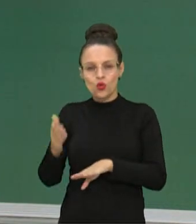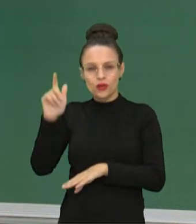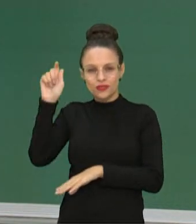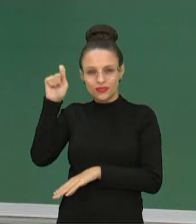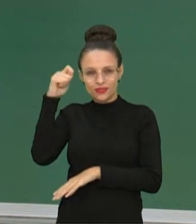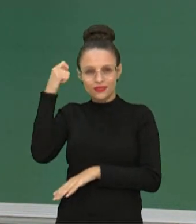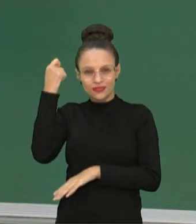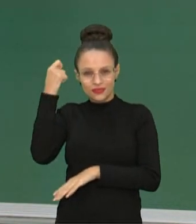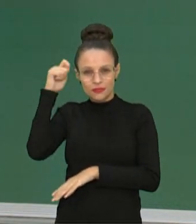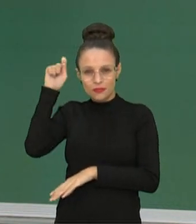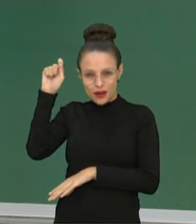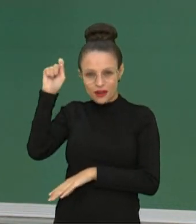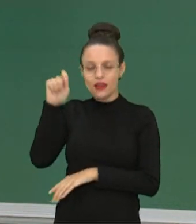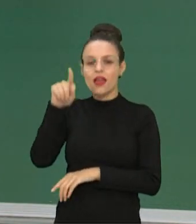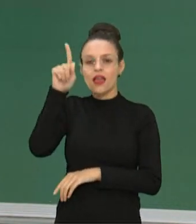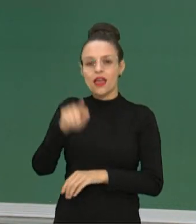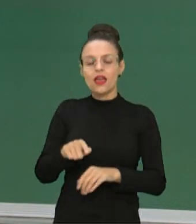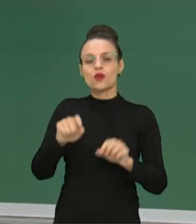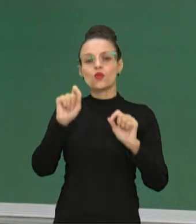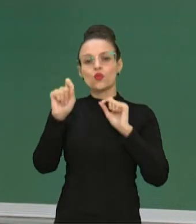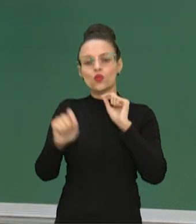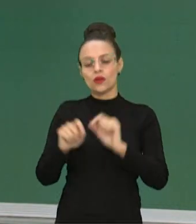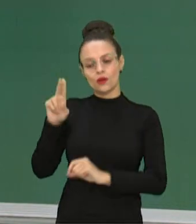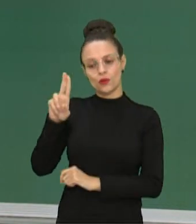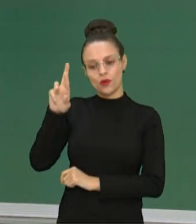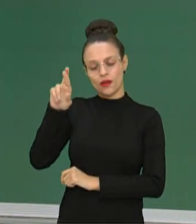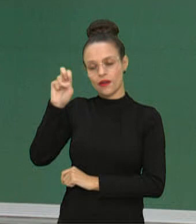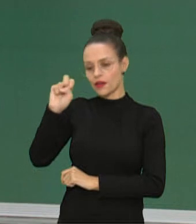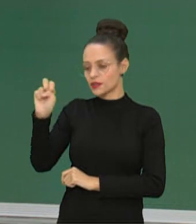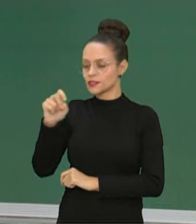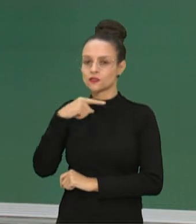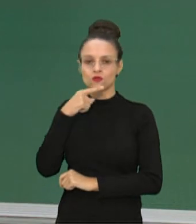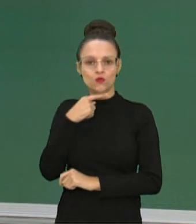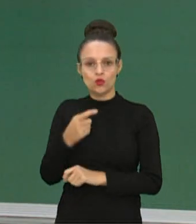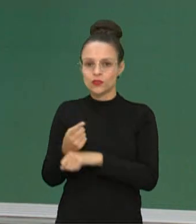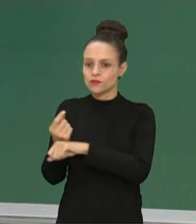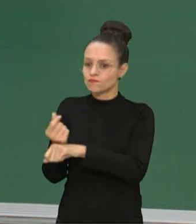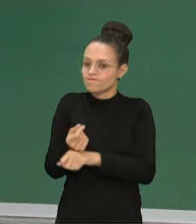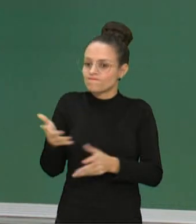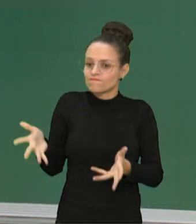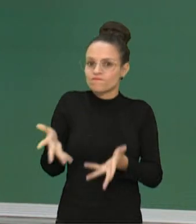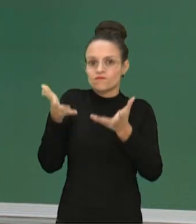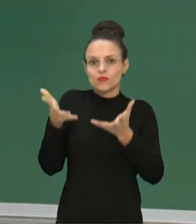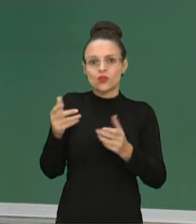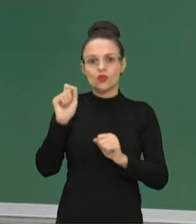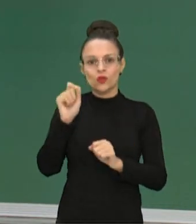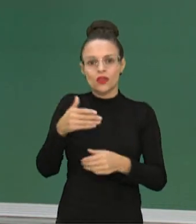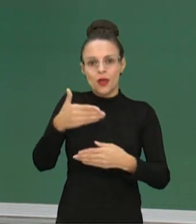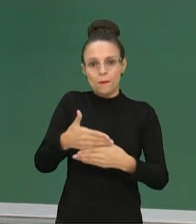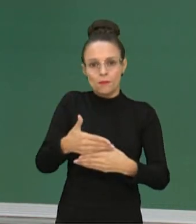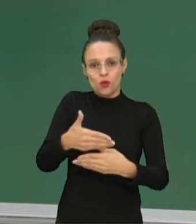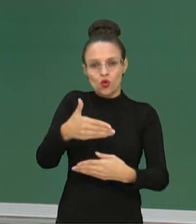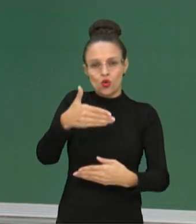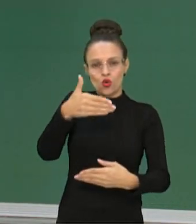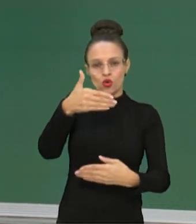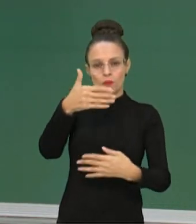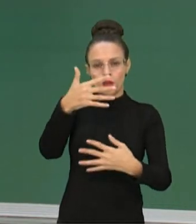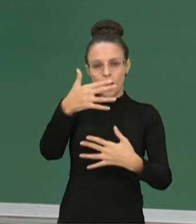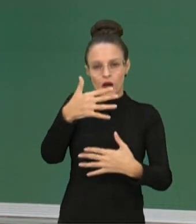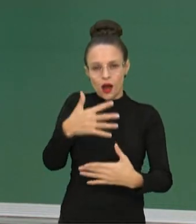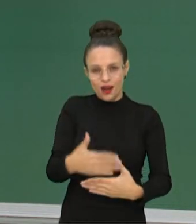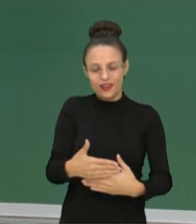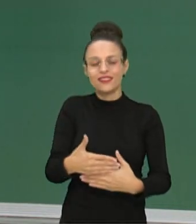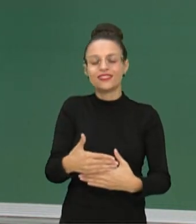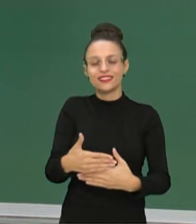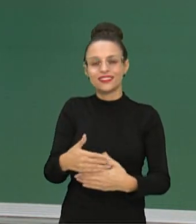Soviética já não conseguia sustentar aquela economia. Quando o Muro de Berlim, já vamos por quiz,